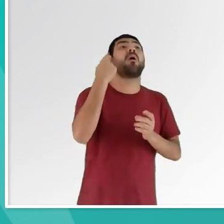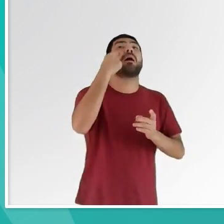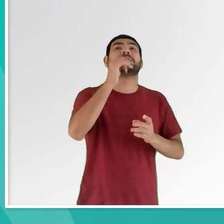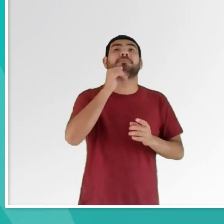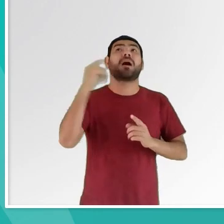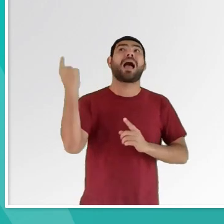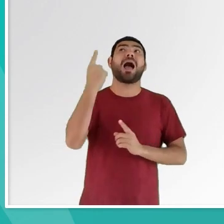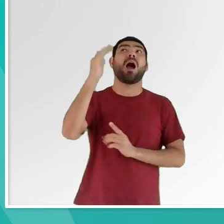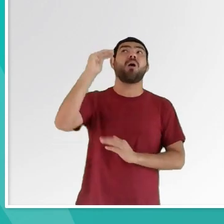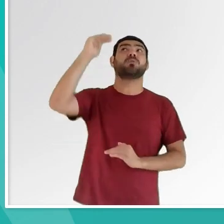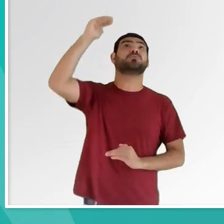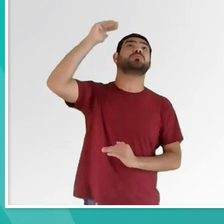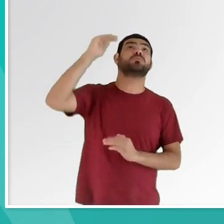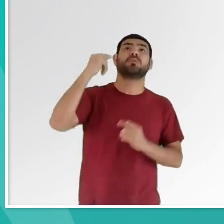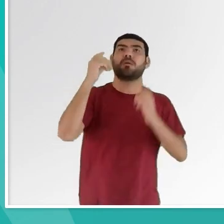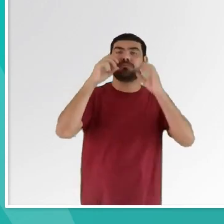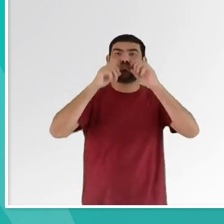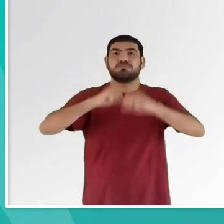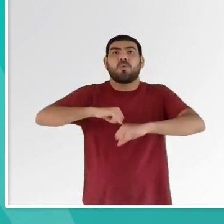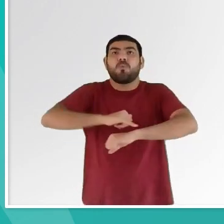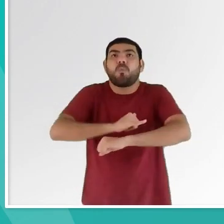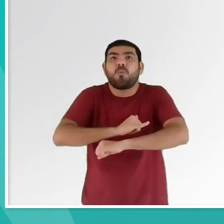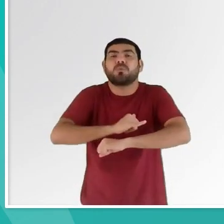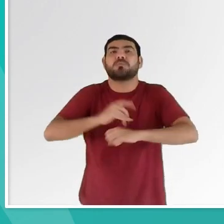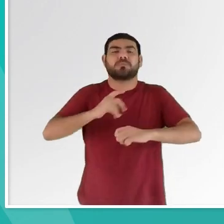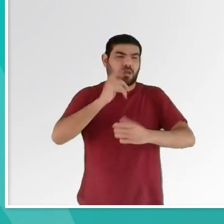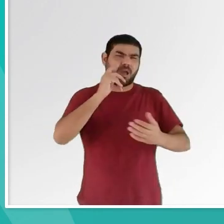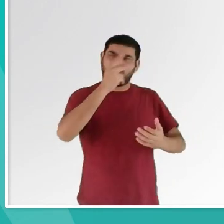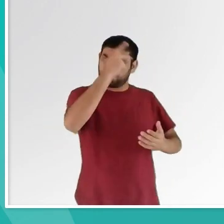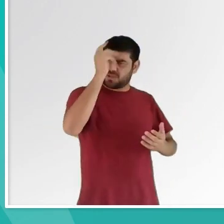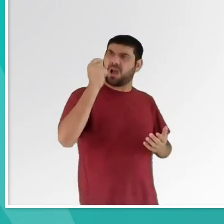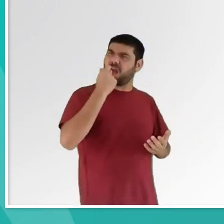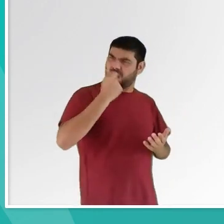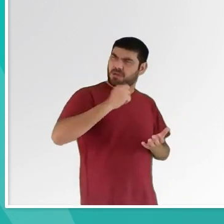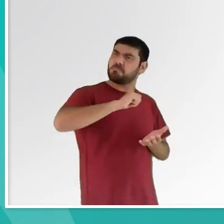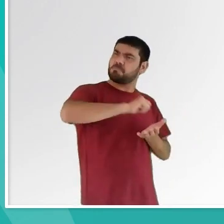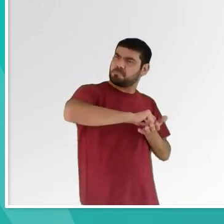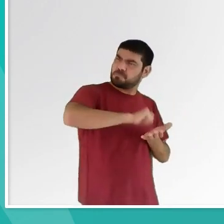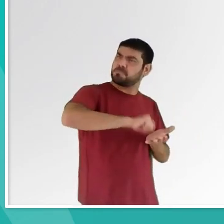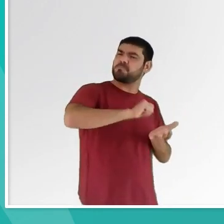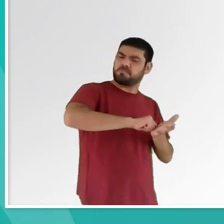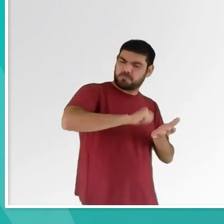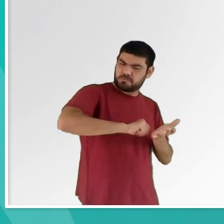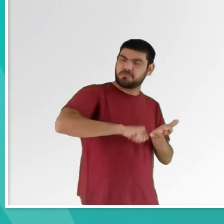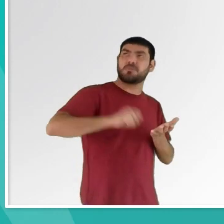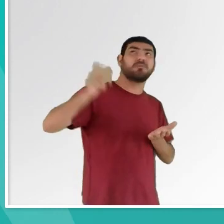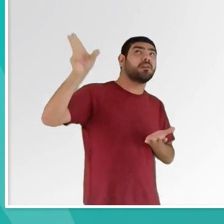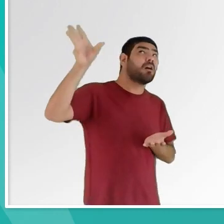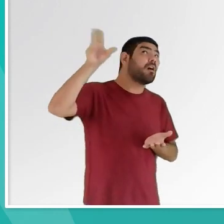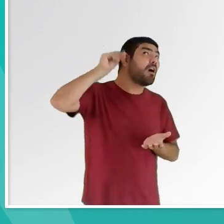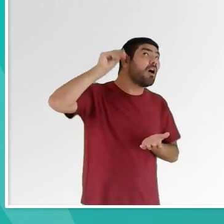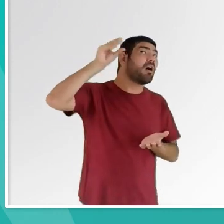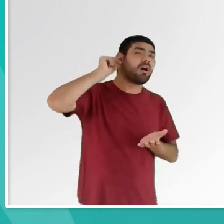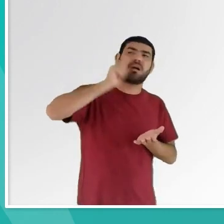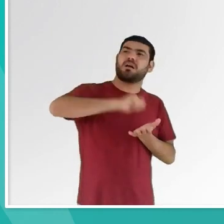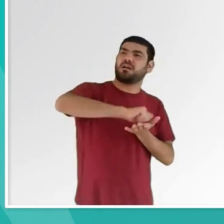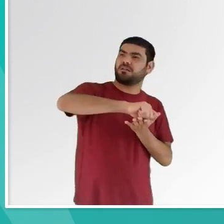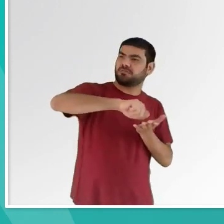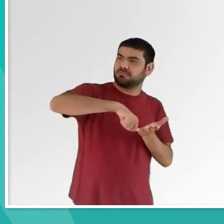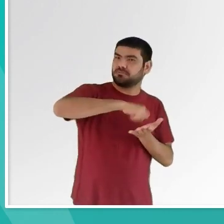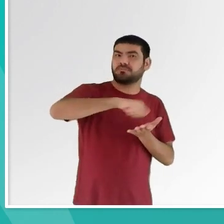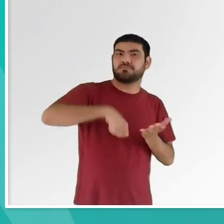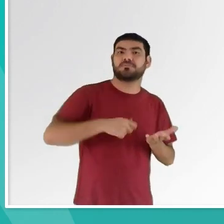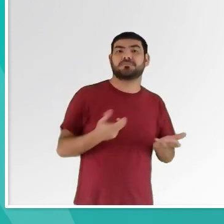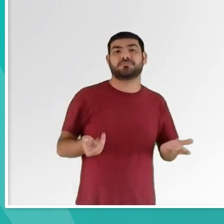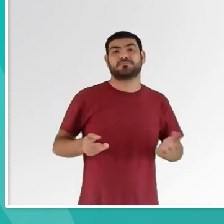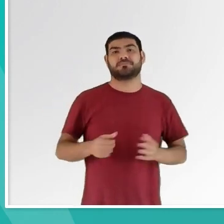desenhista vai fazendo, né, conforme o outro vai falando, ele vai desenhando, é o desenho falado. Mas também existe